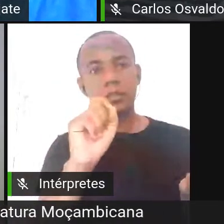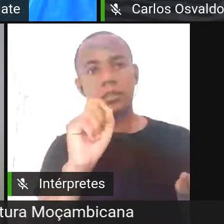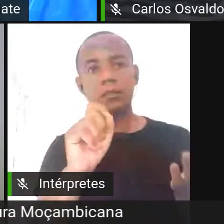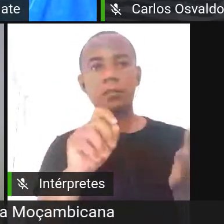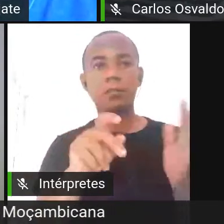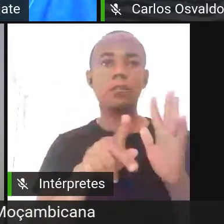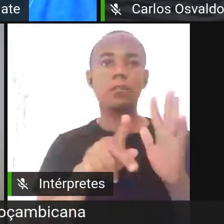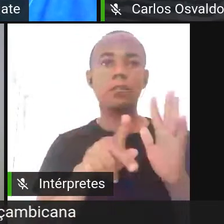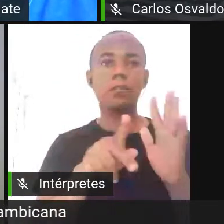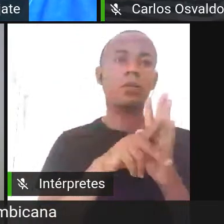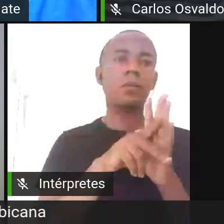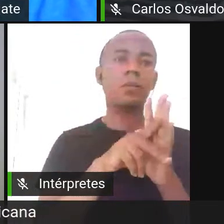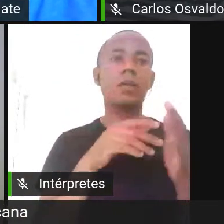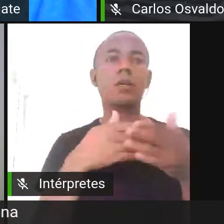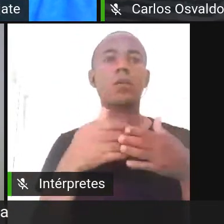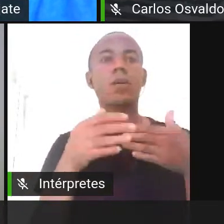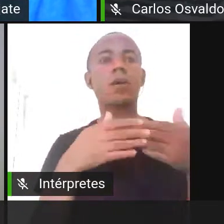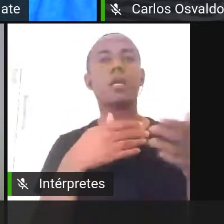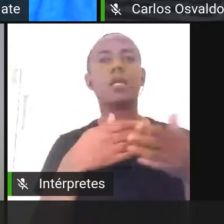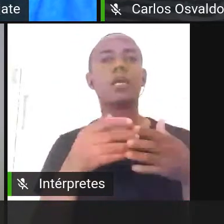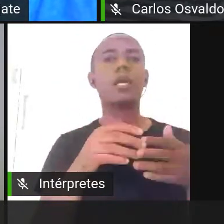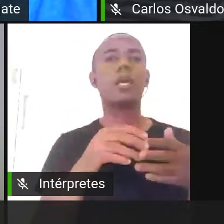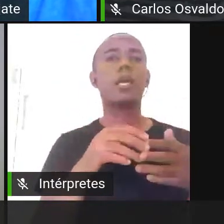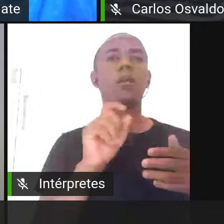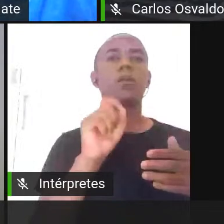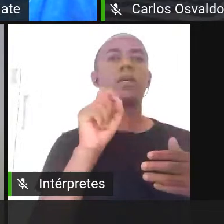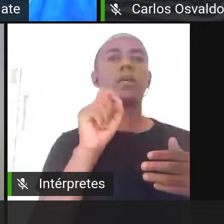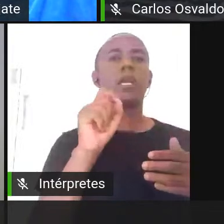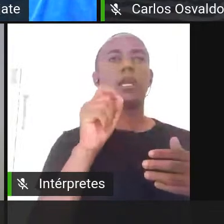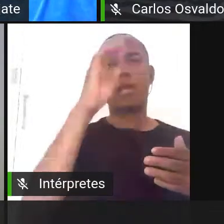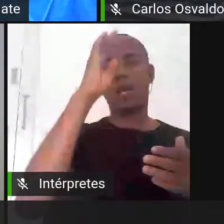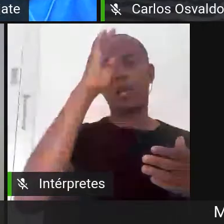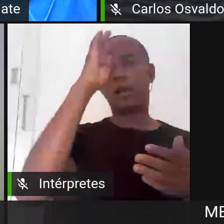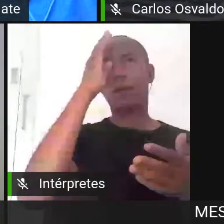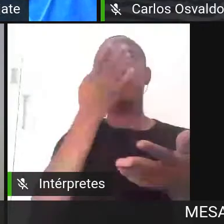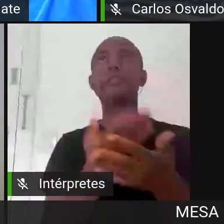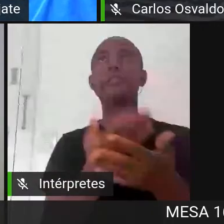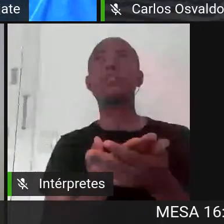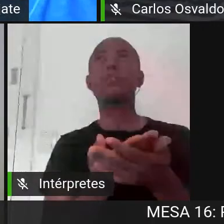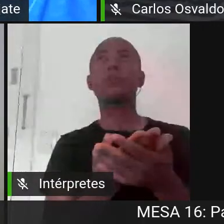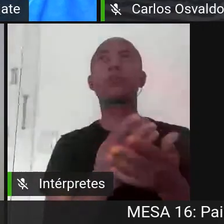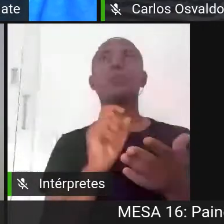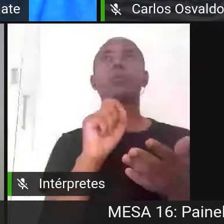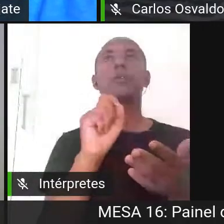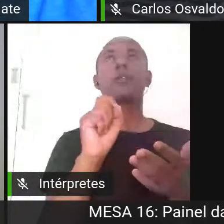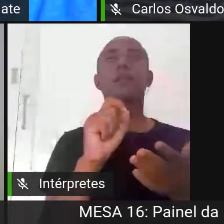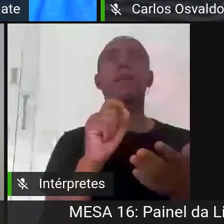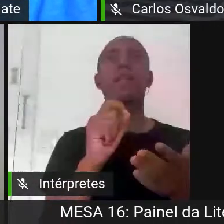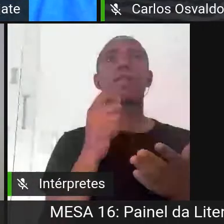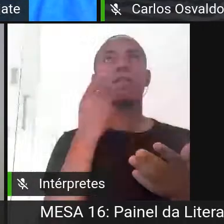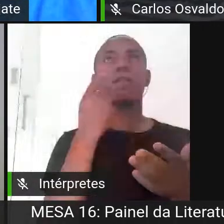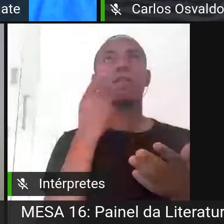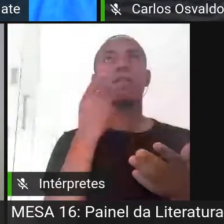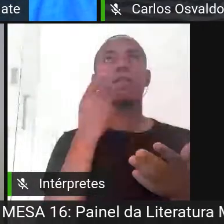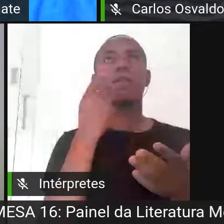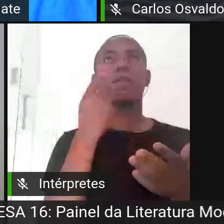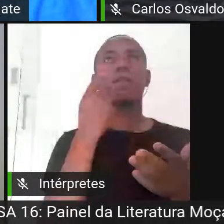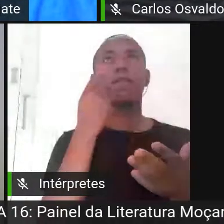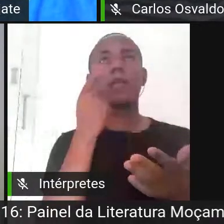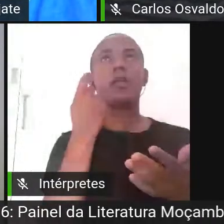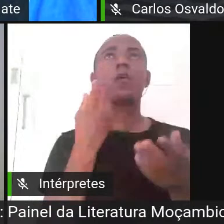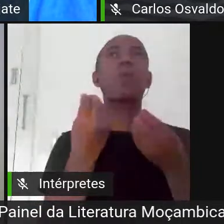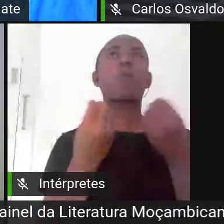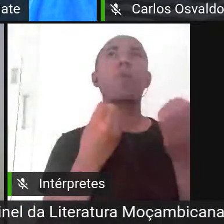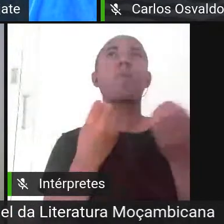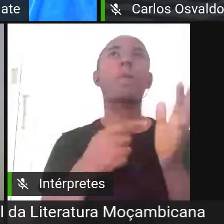Mas eu, de qualquer forma, acredito que o universal tem de ter a ver também com a questão, a